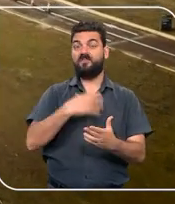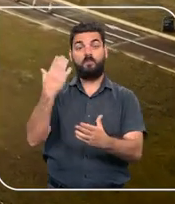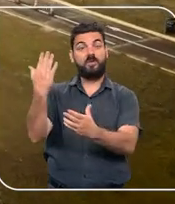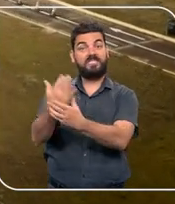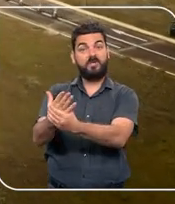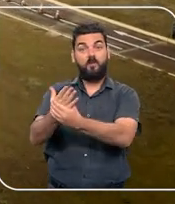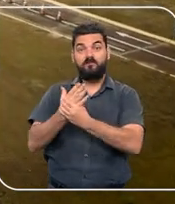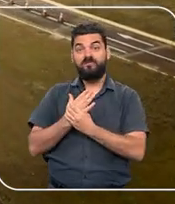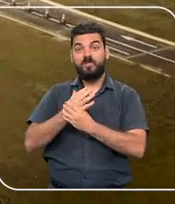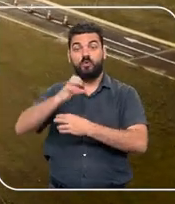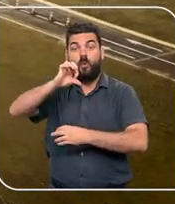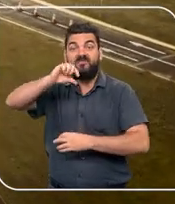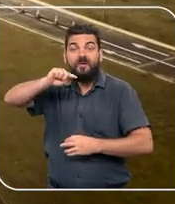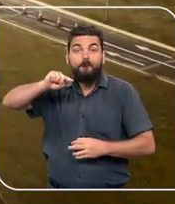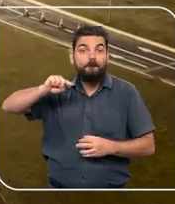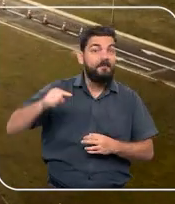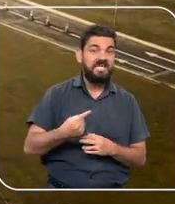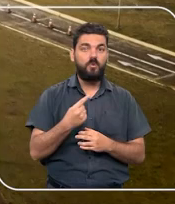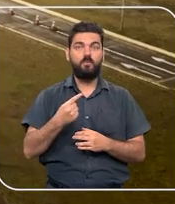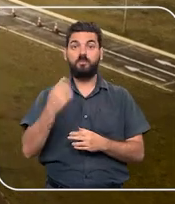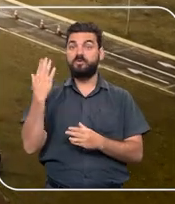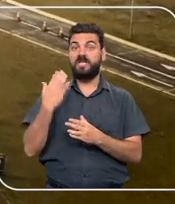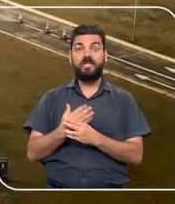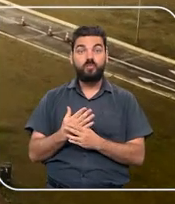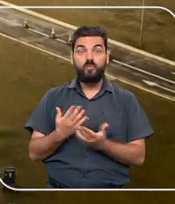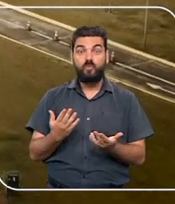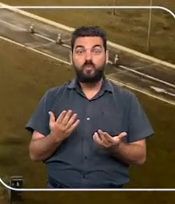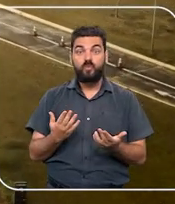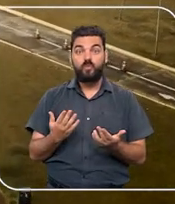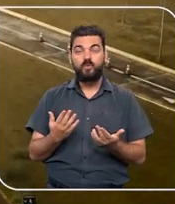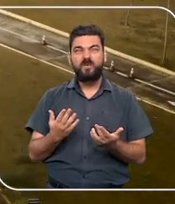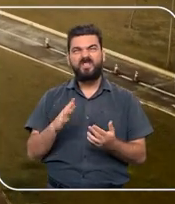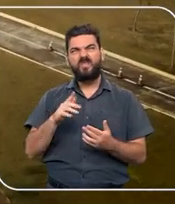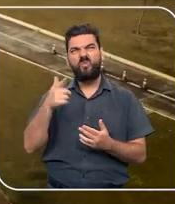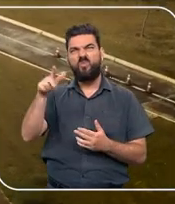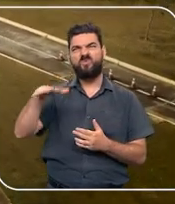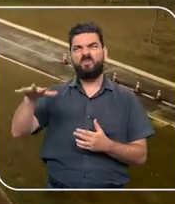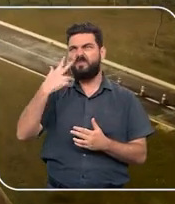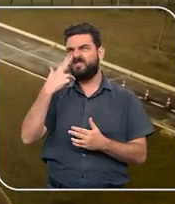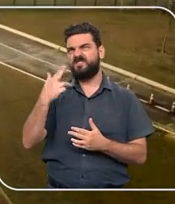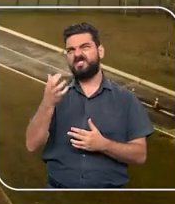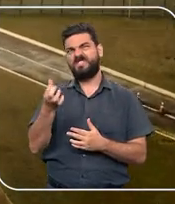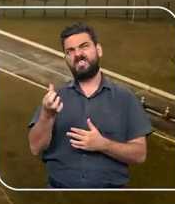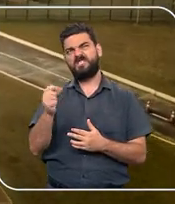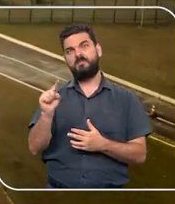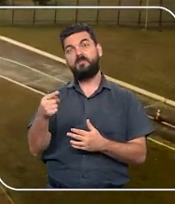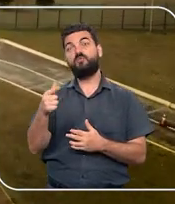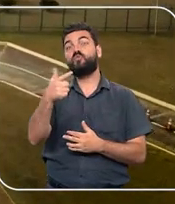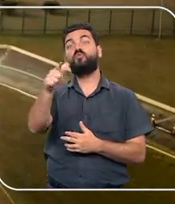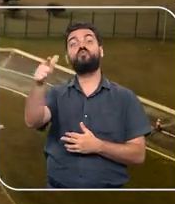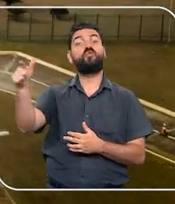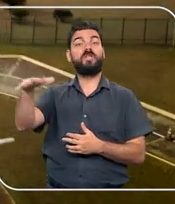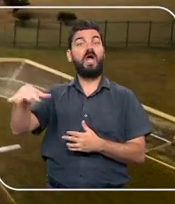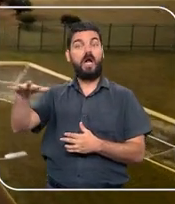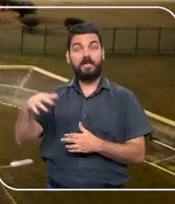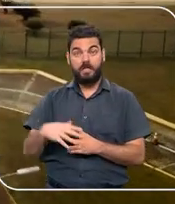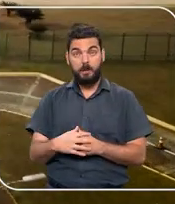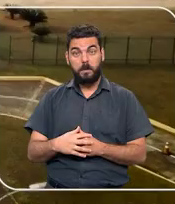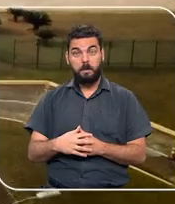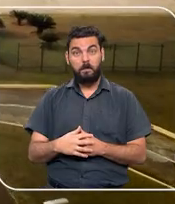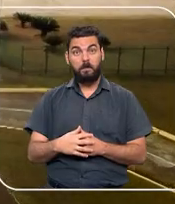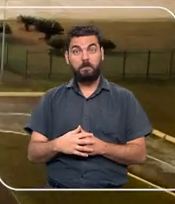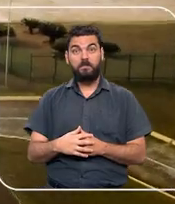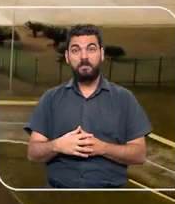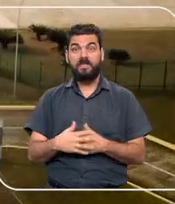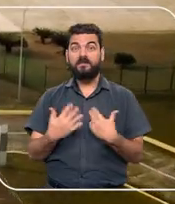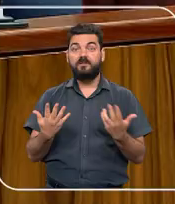Penal receberam uma média de 9.000 novos processos contra aproximadamente 6.000 nos gabinetes das